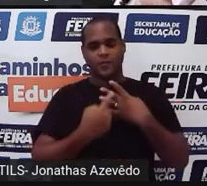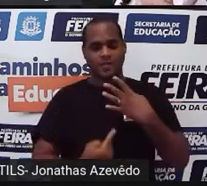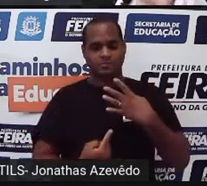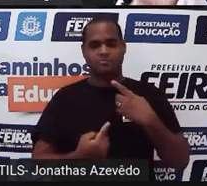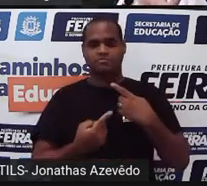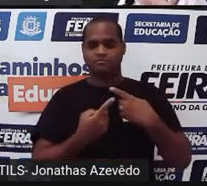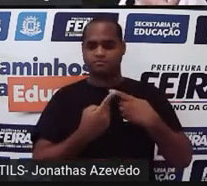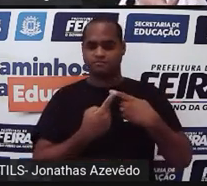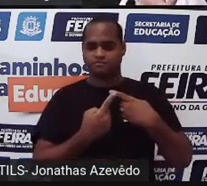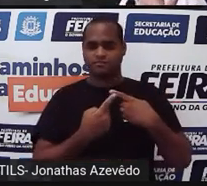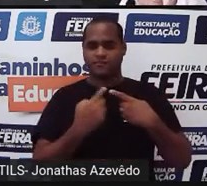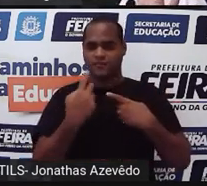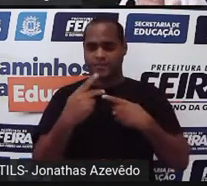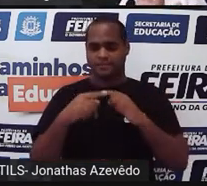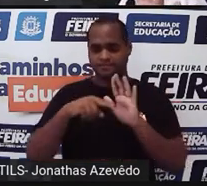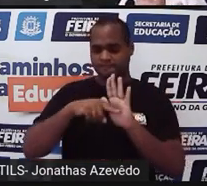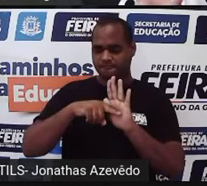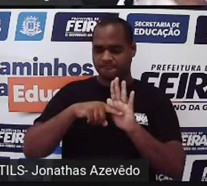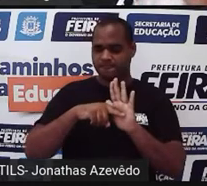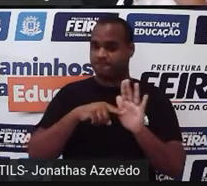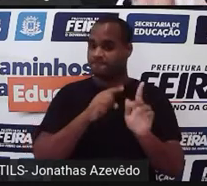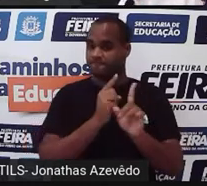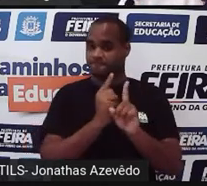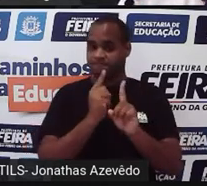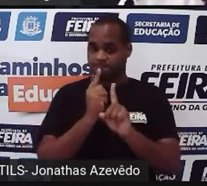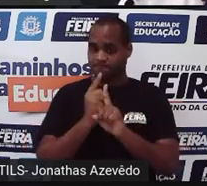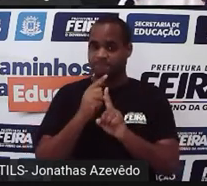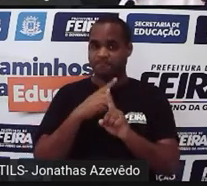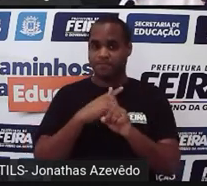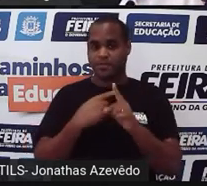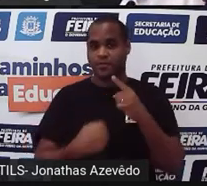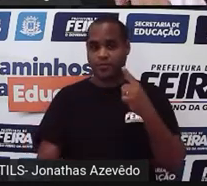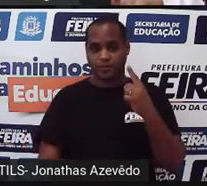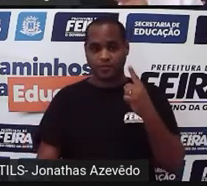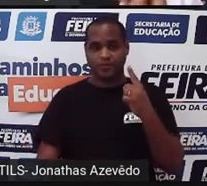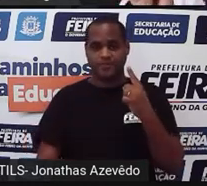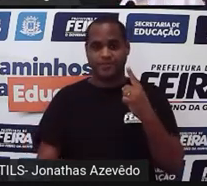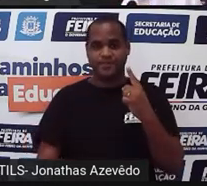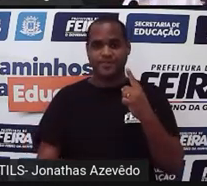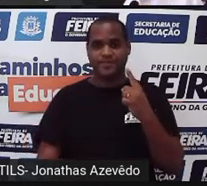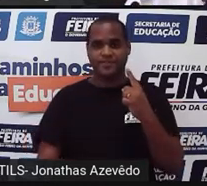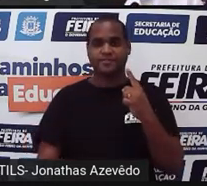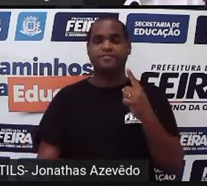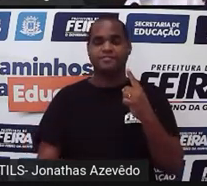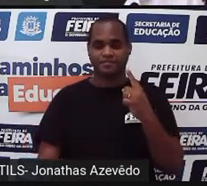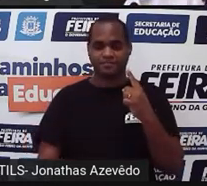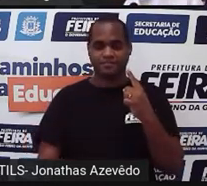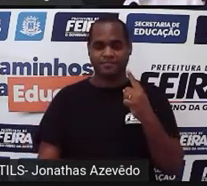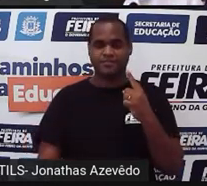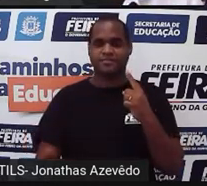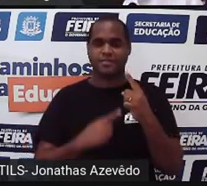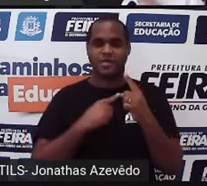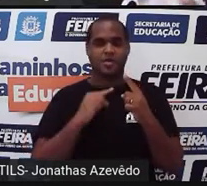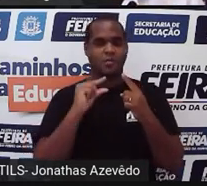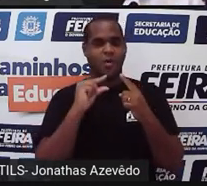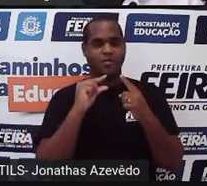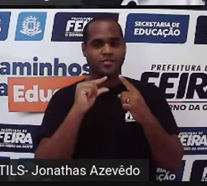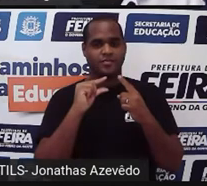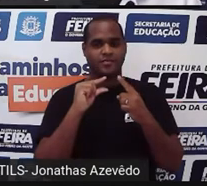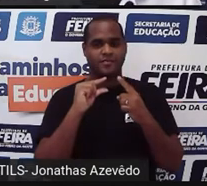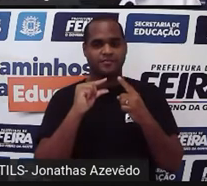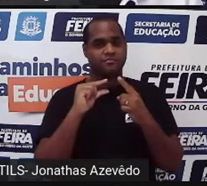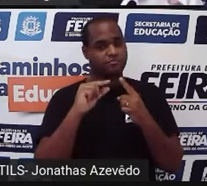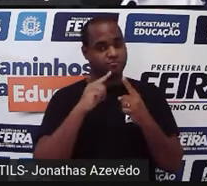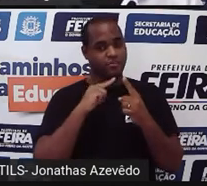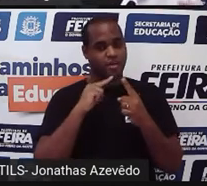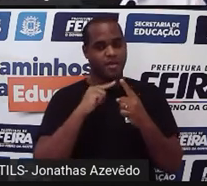para a gente fazer essa avaliaçãozinha, né? Número um, ali na tela aparece em vermelho para pouco. Pouca